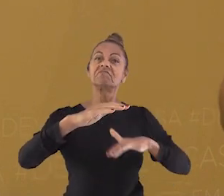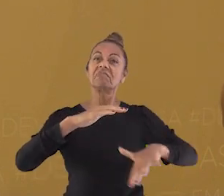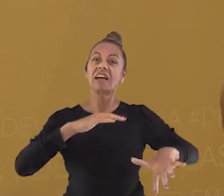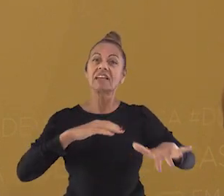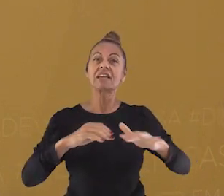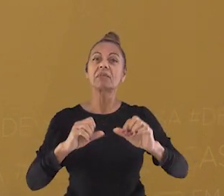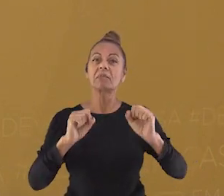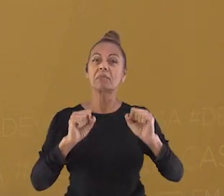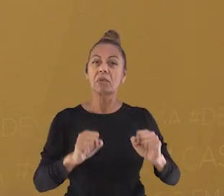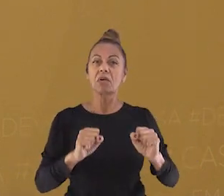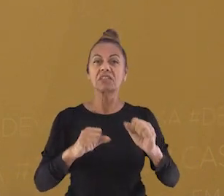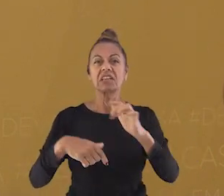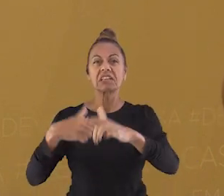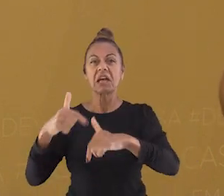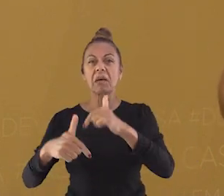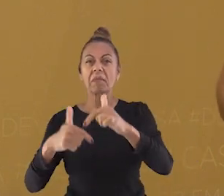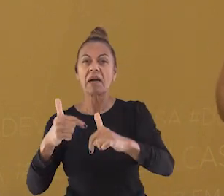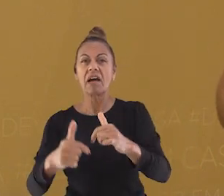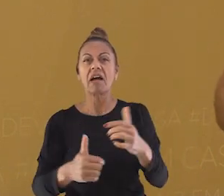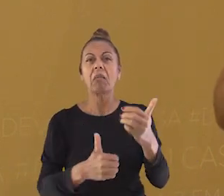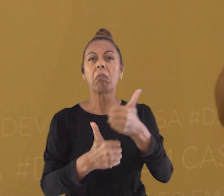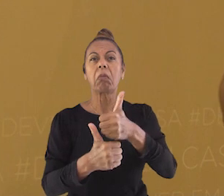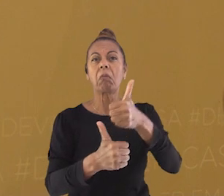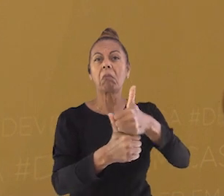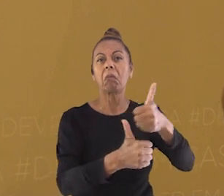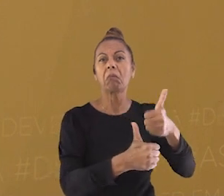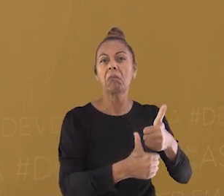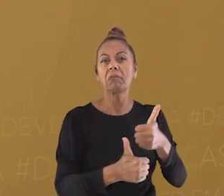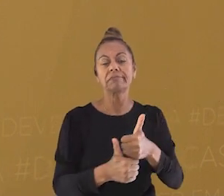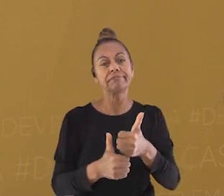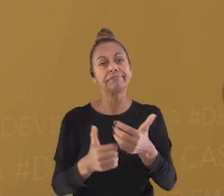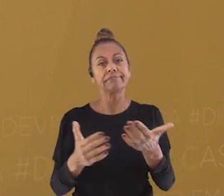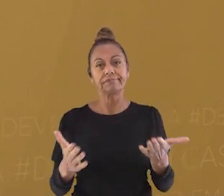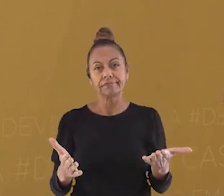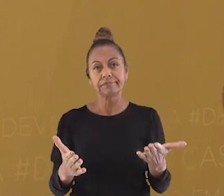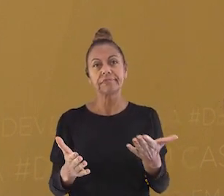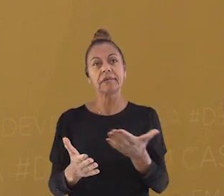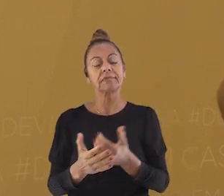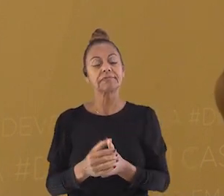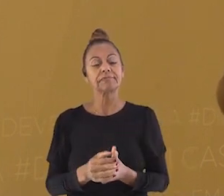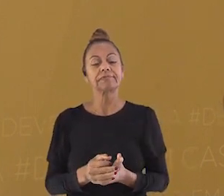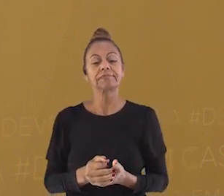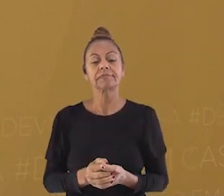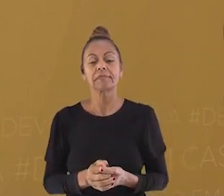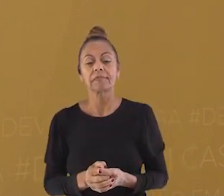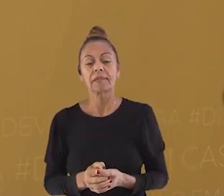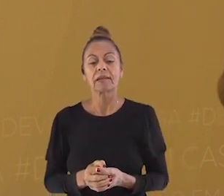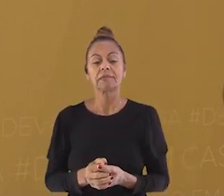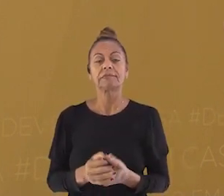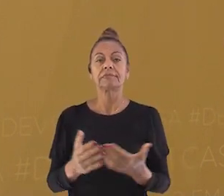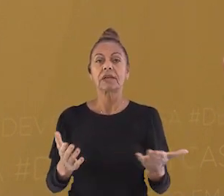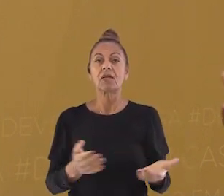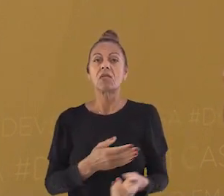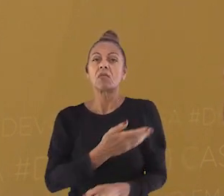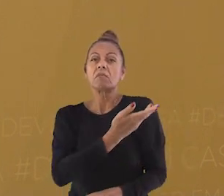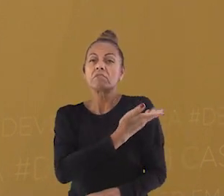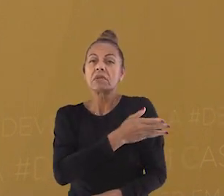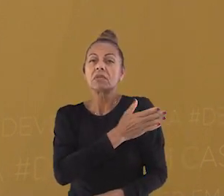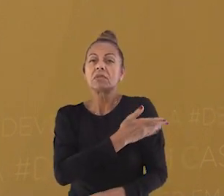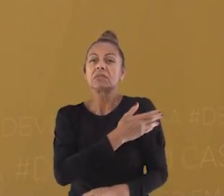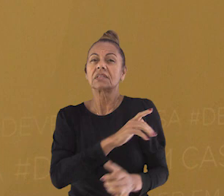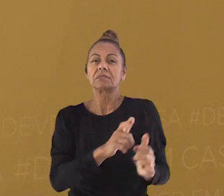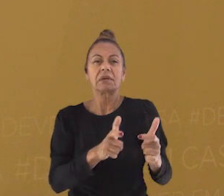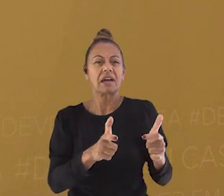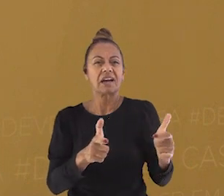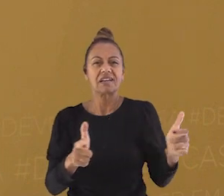da população local, entre outros. Essas ideias só ressaltam ainda mais o preconceito